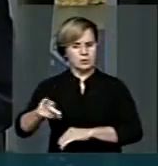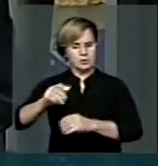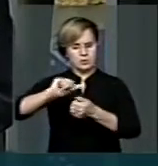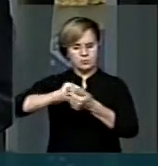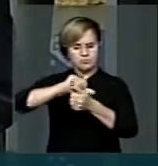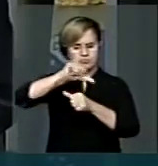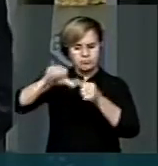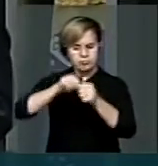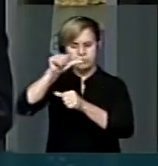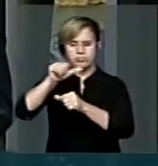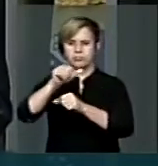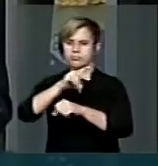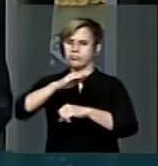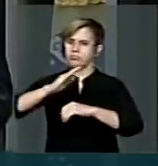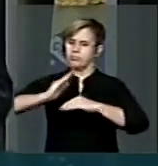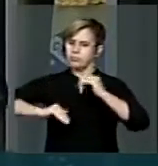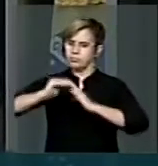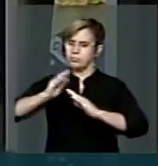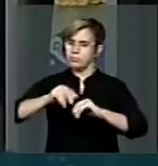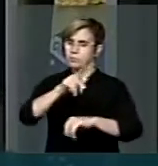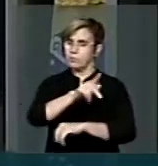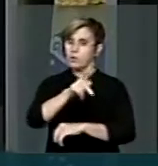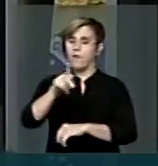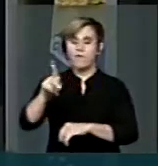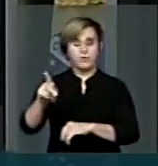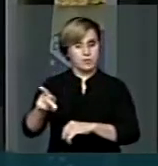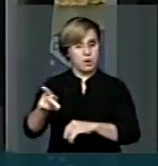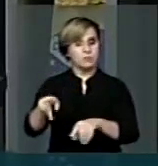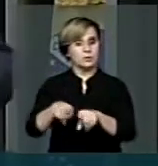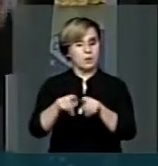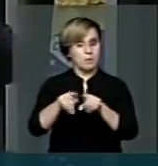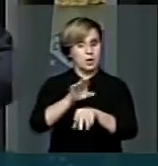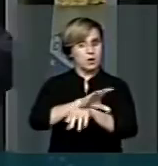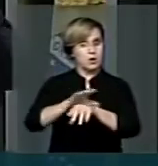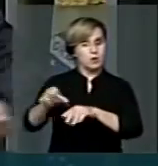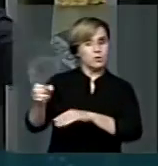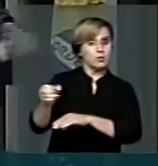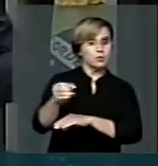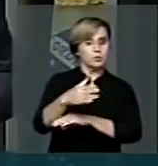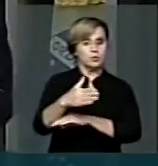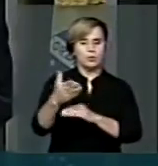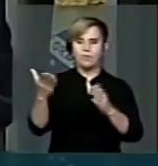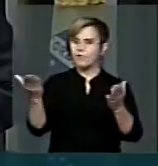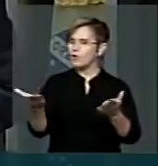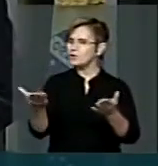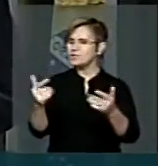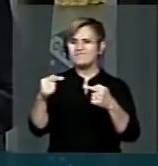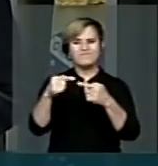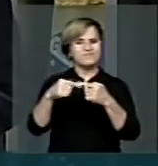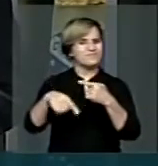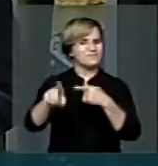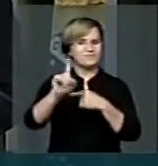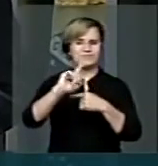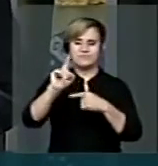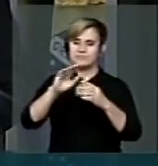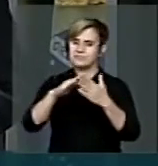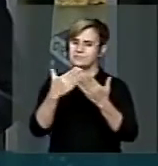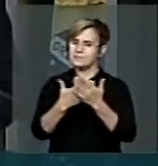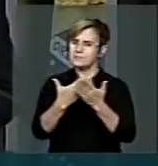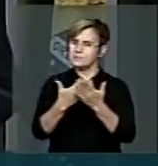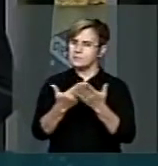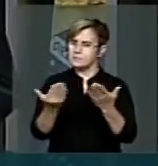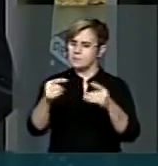docente, com uma nova formação profissional para os professores, hoje completamente inadequada à sala de aula, para que